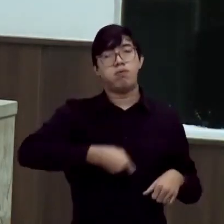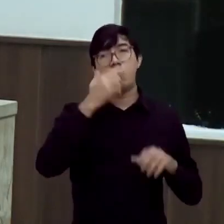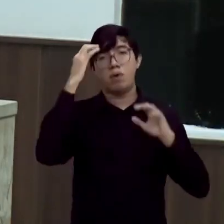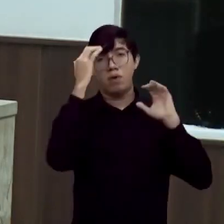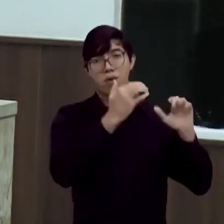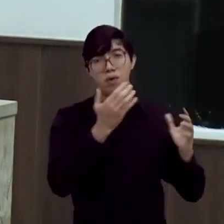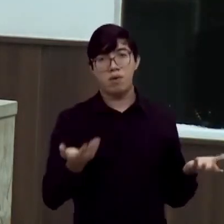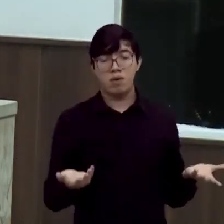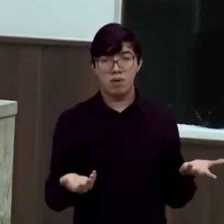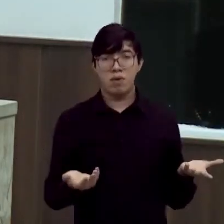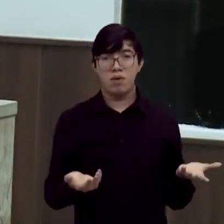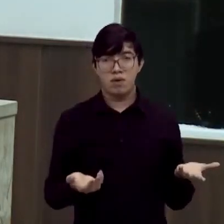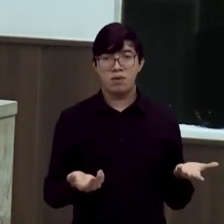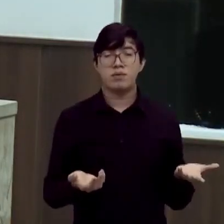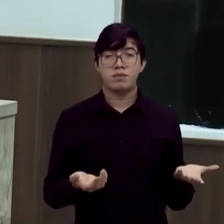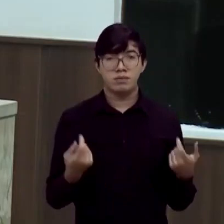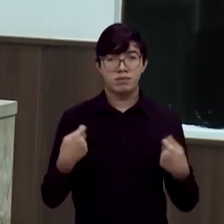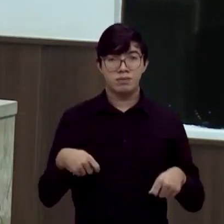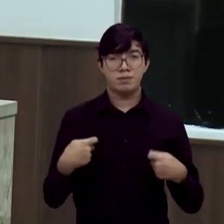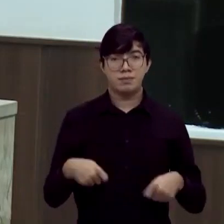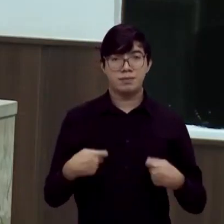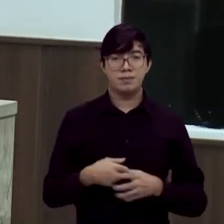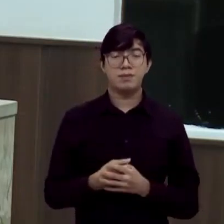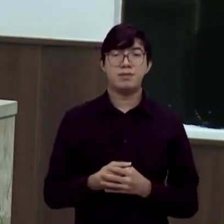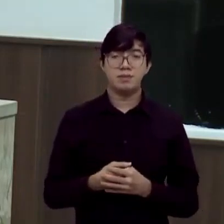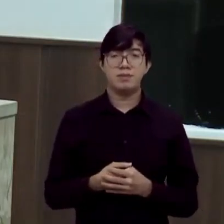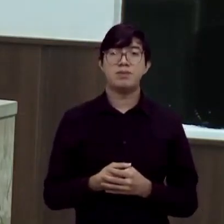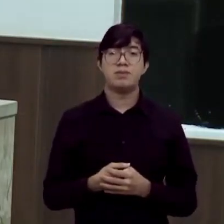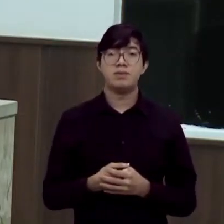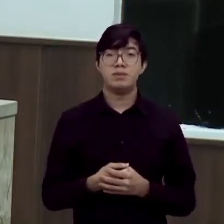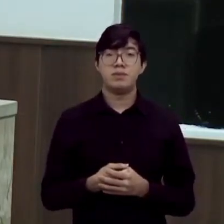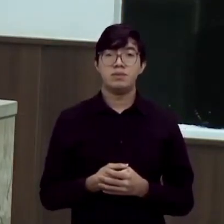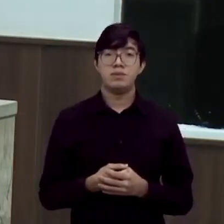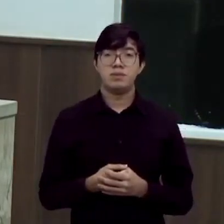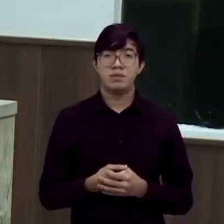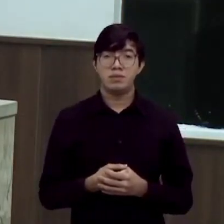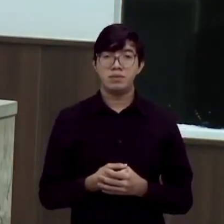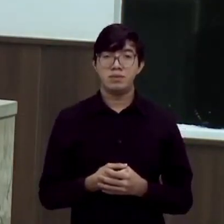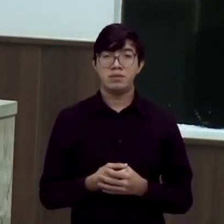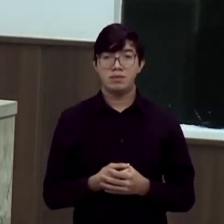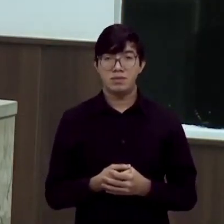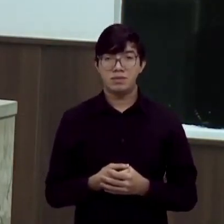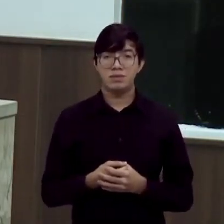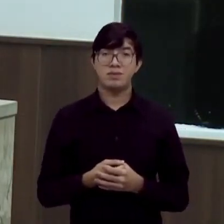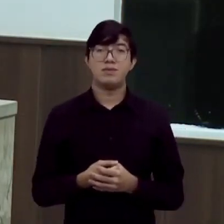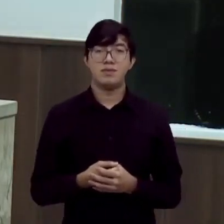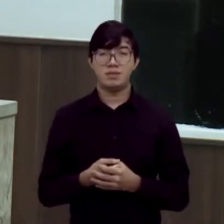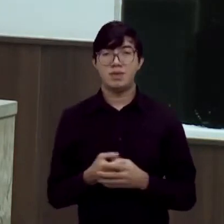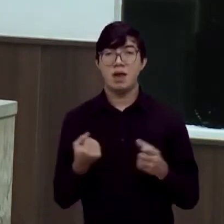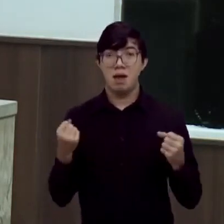faz partido? Nós temos que pedir o PT uma audiência para eles fazerem nós... Desculpa, está emoção, não